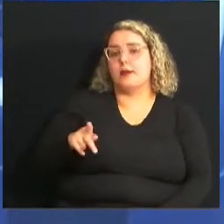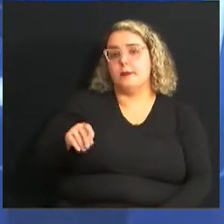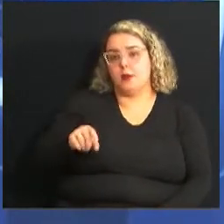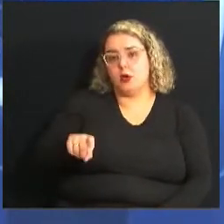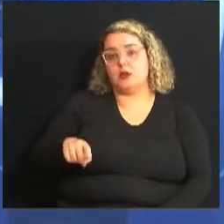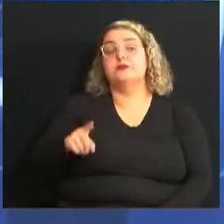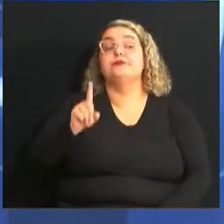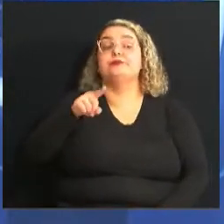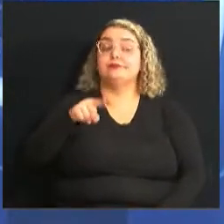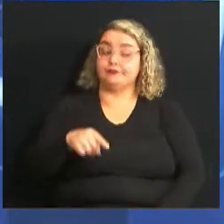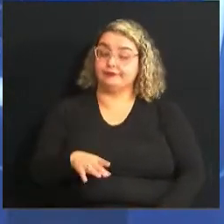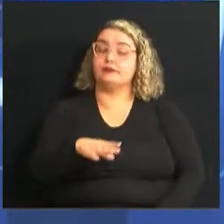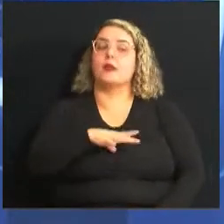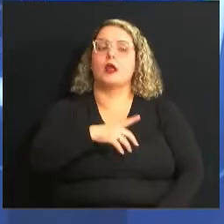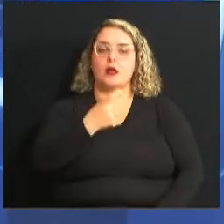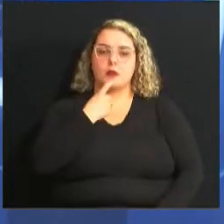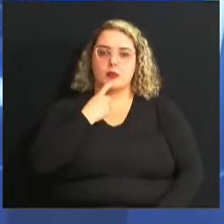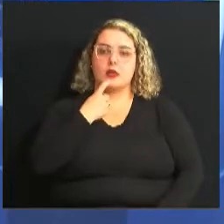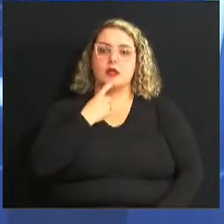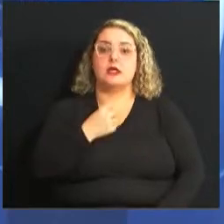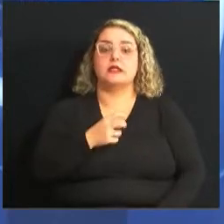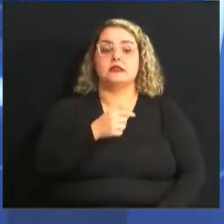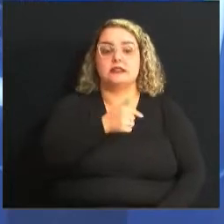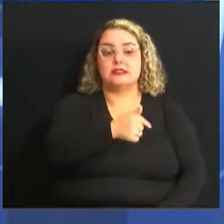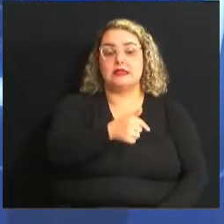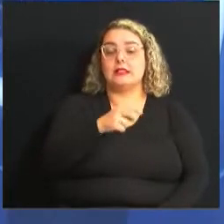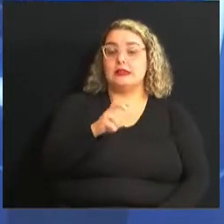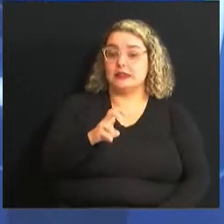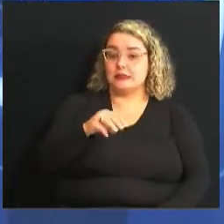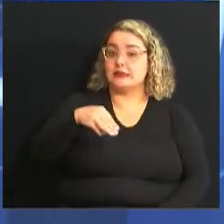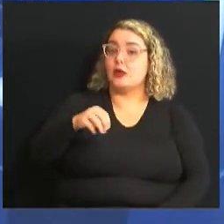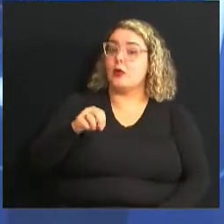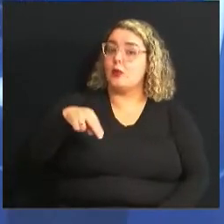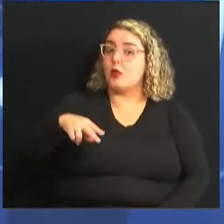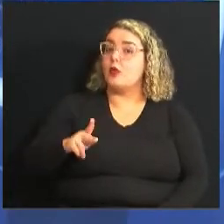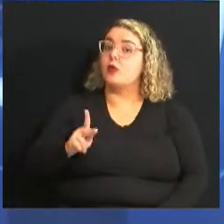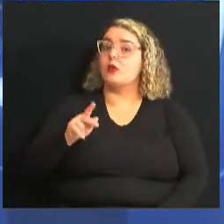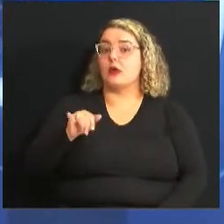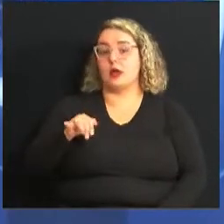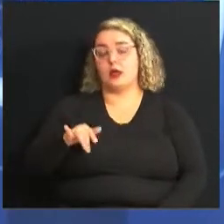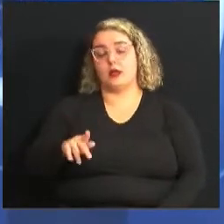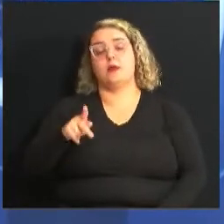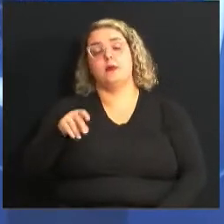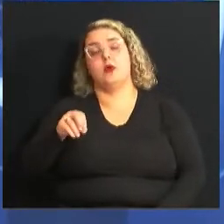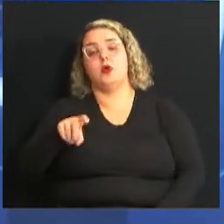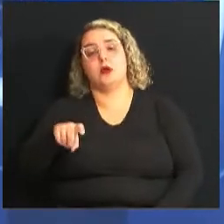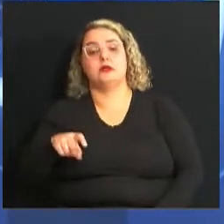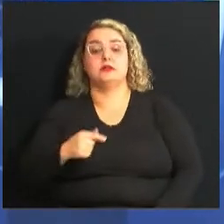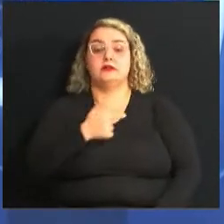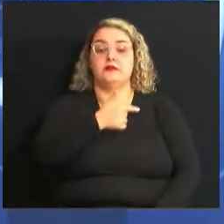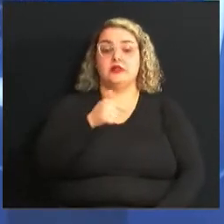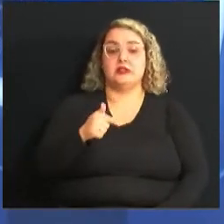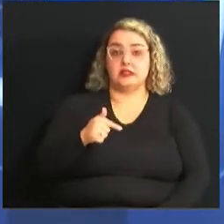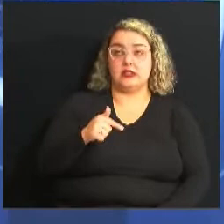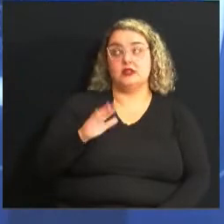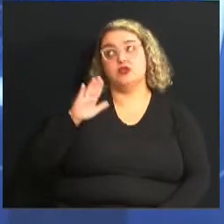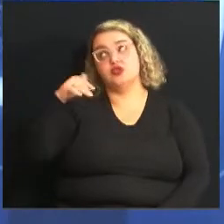a ter 65 confirmações da Monkeypox, sendo 27 importadas e